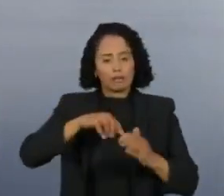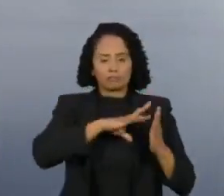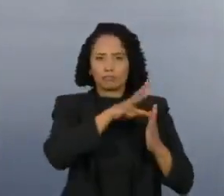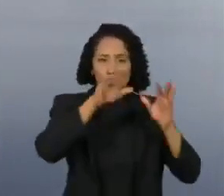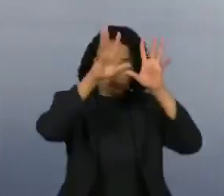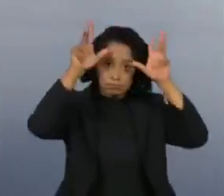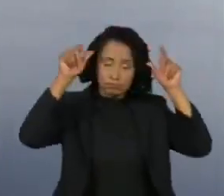no resto do Brasil.